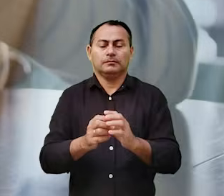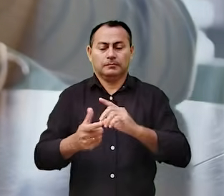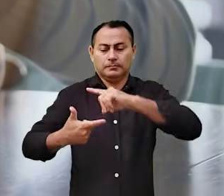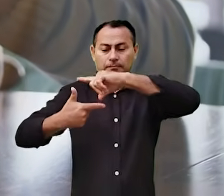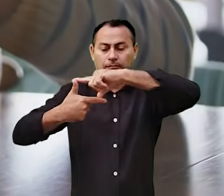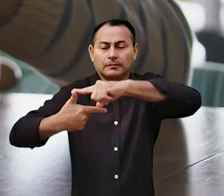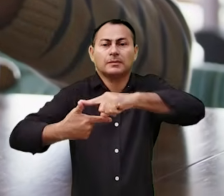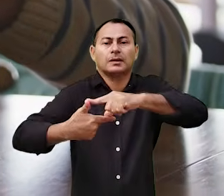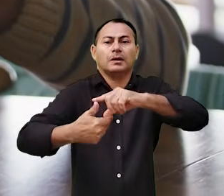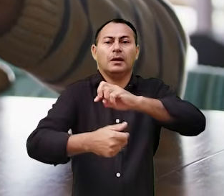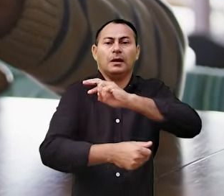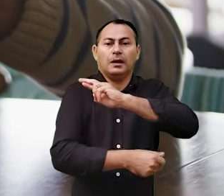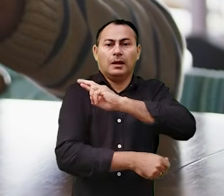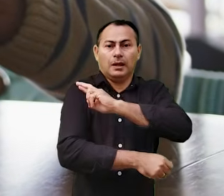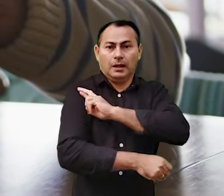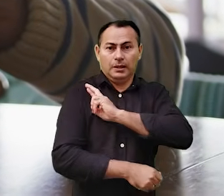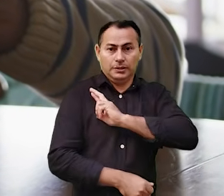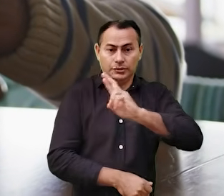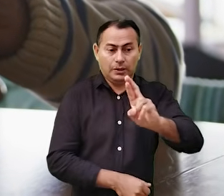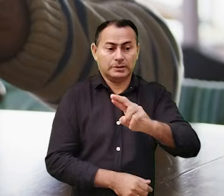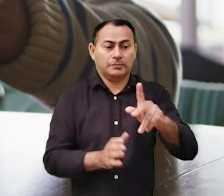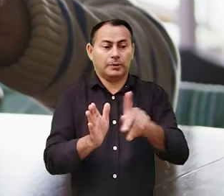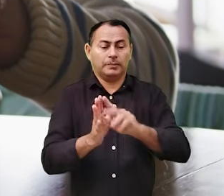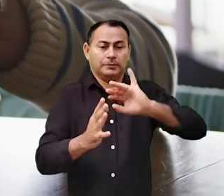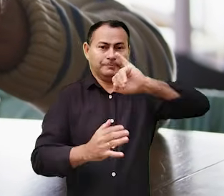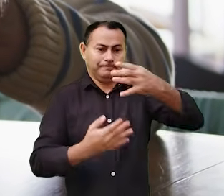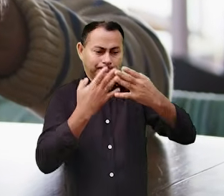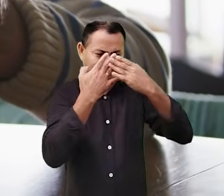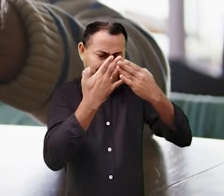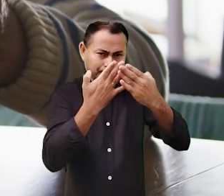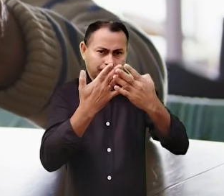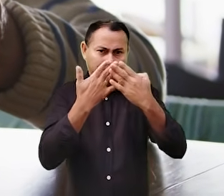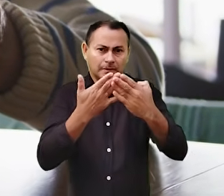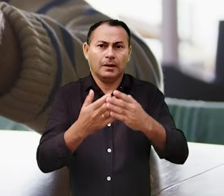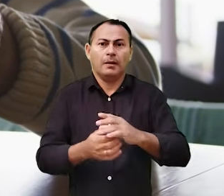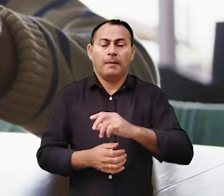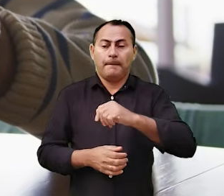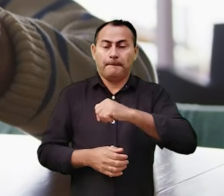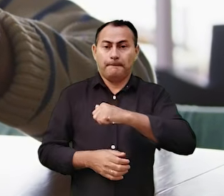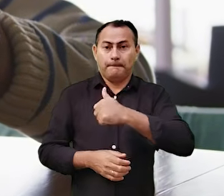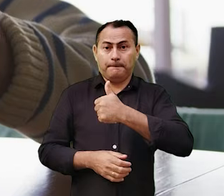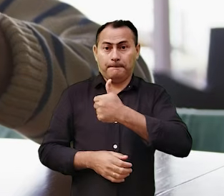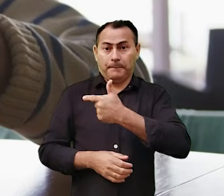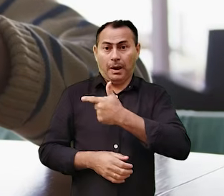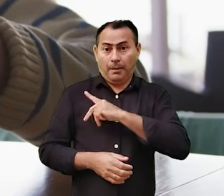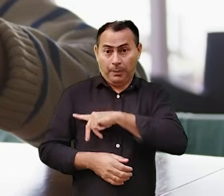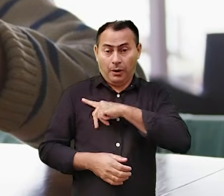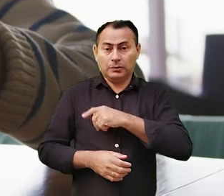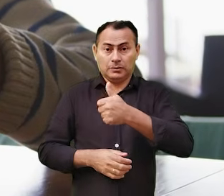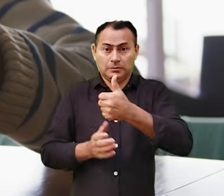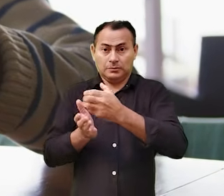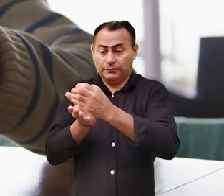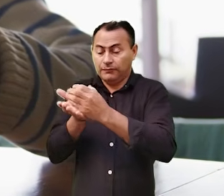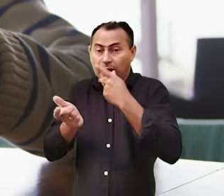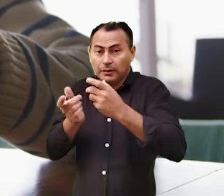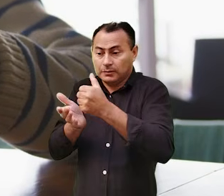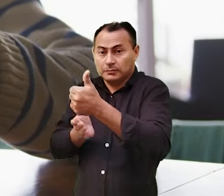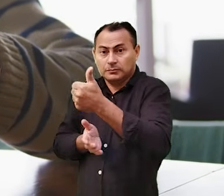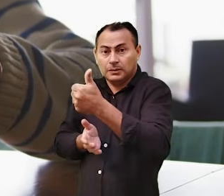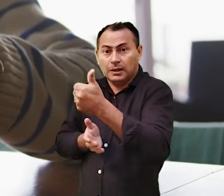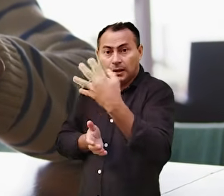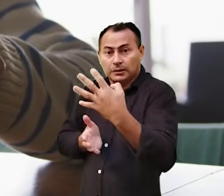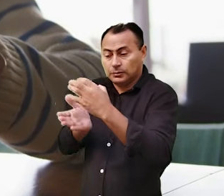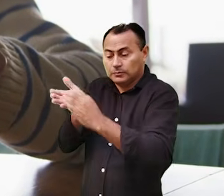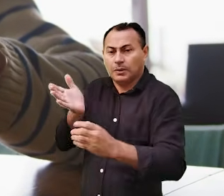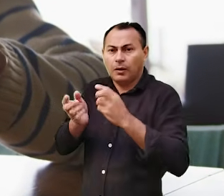à tradição religiosa deles. Paulo vai um pouco além do capítulo 14 de Romanos, quando diz que cada